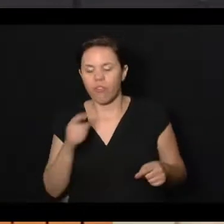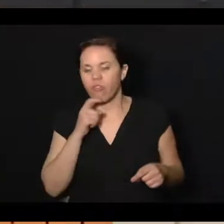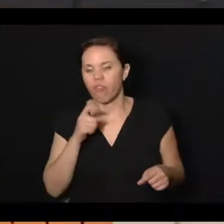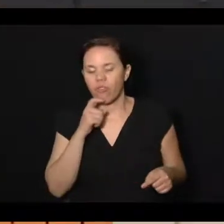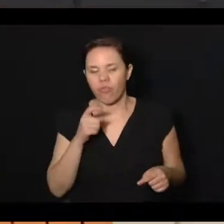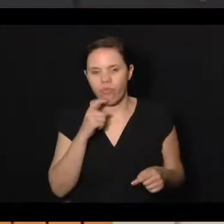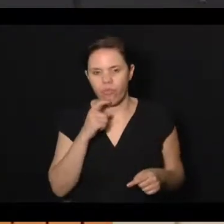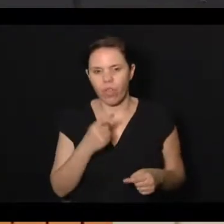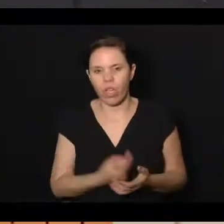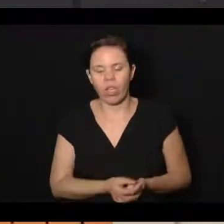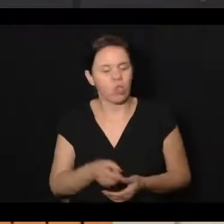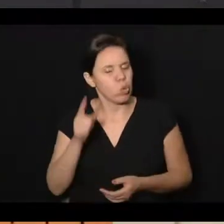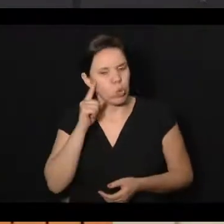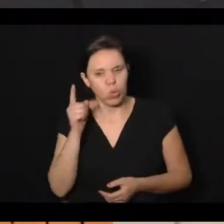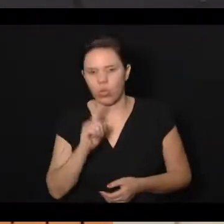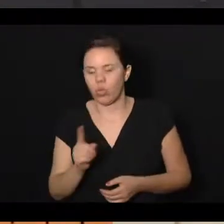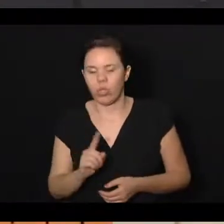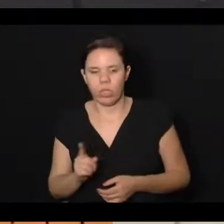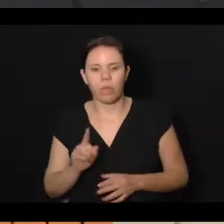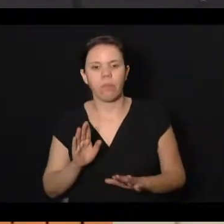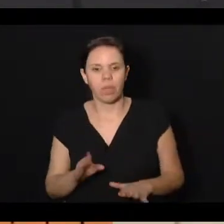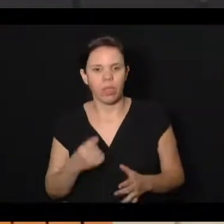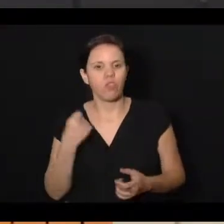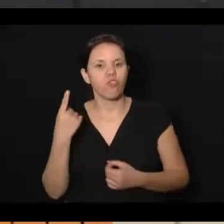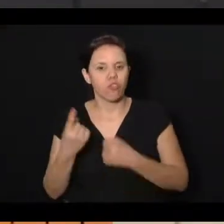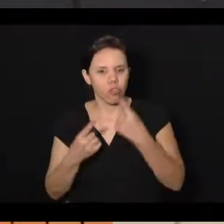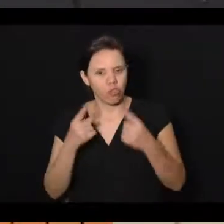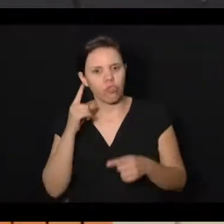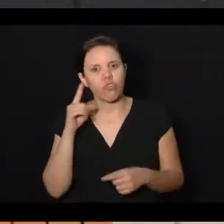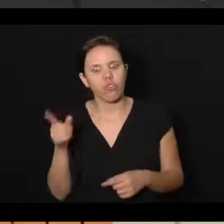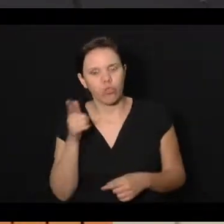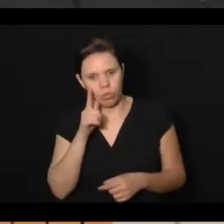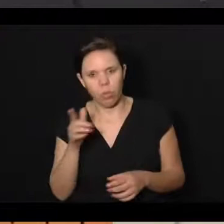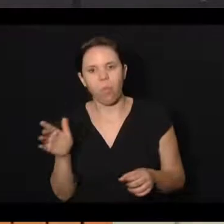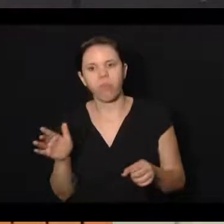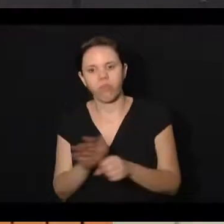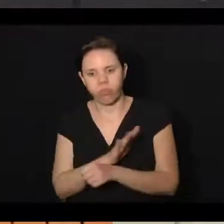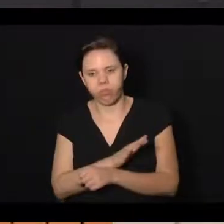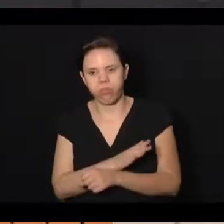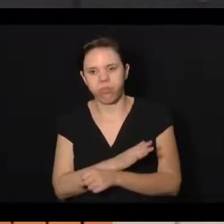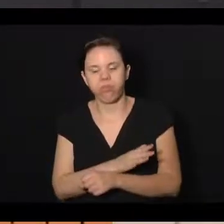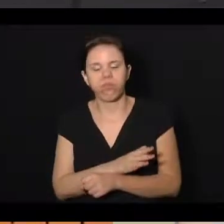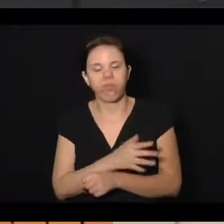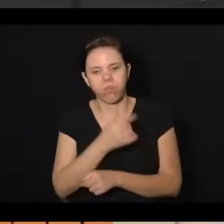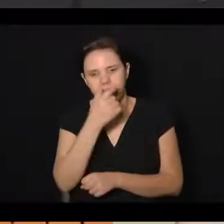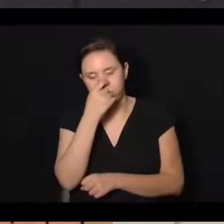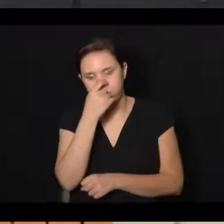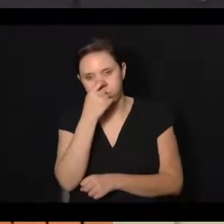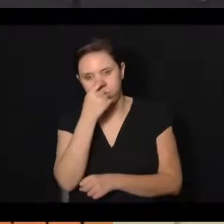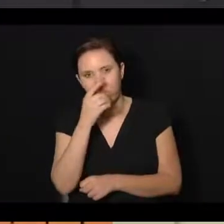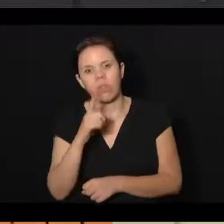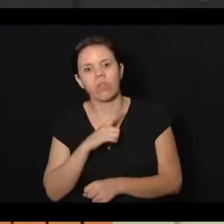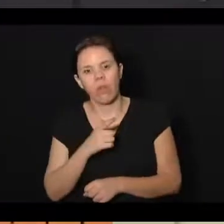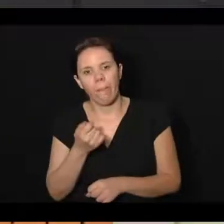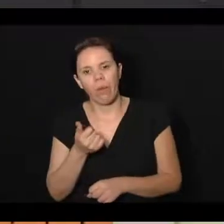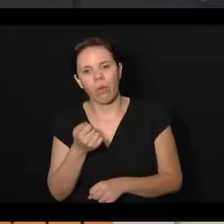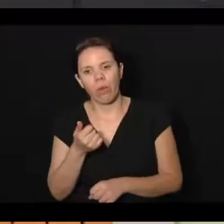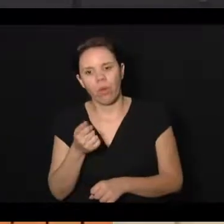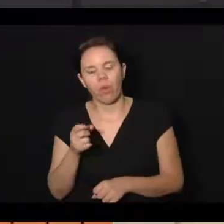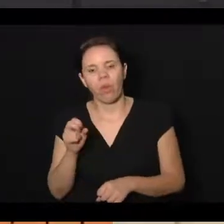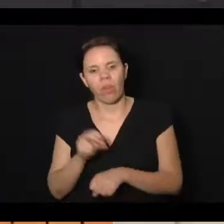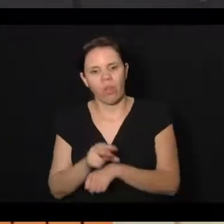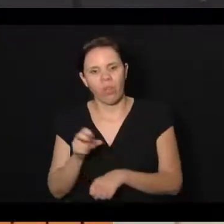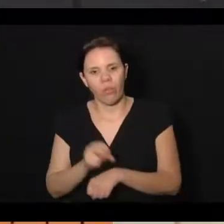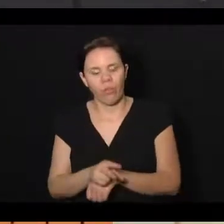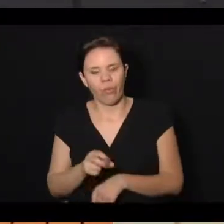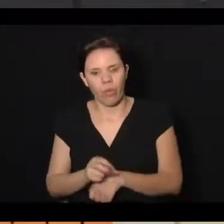não todos os dias mas a gente em alguns dias alcançou a lotação e temos algumas vagas reservadas para a